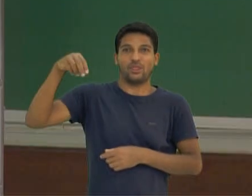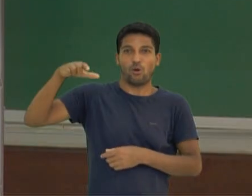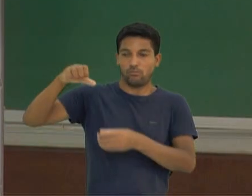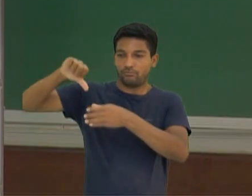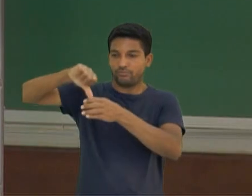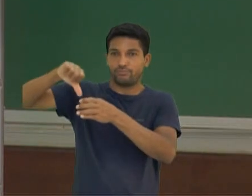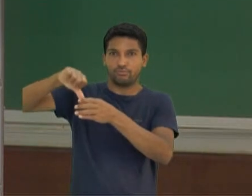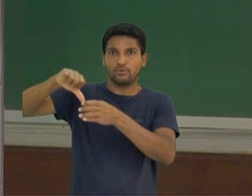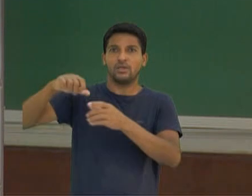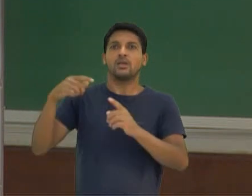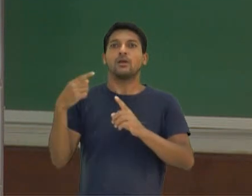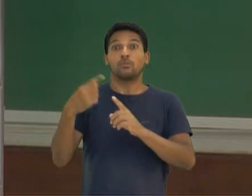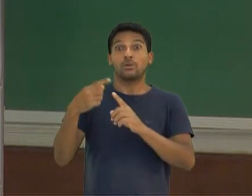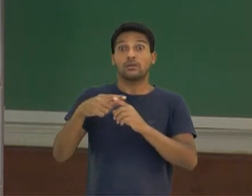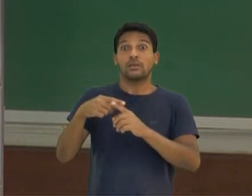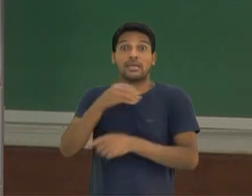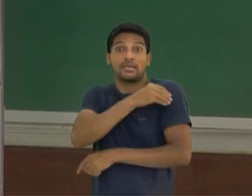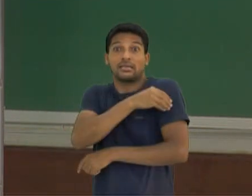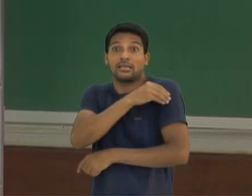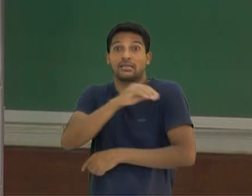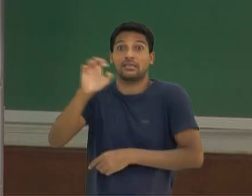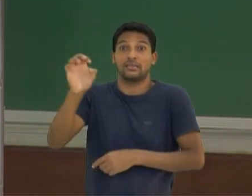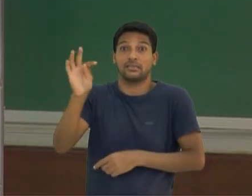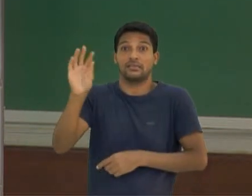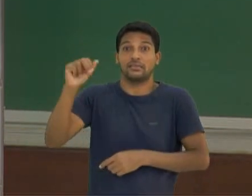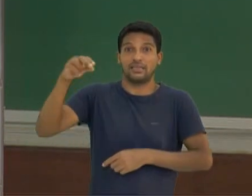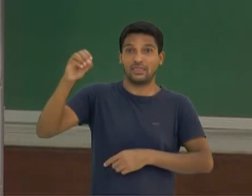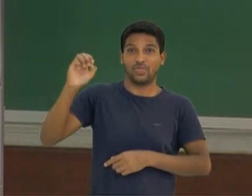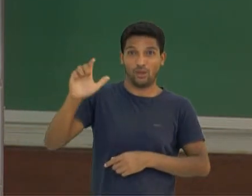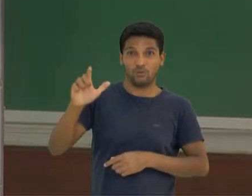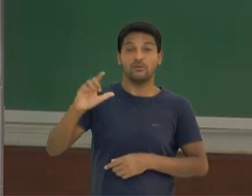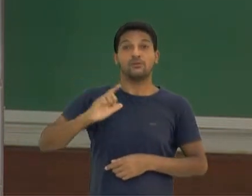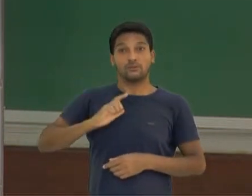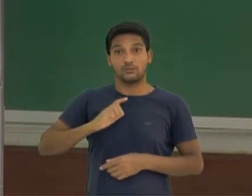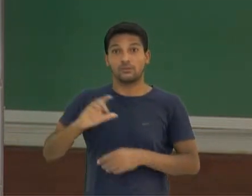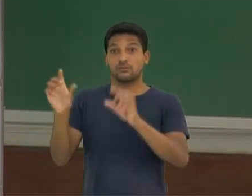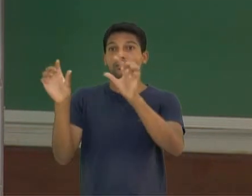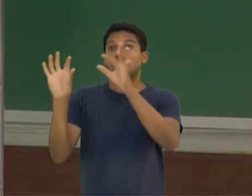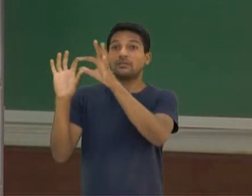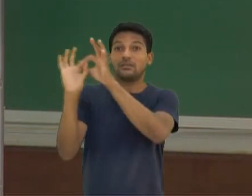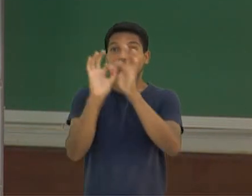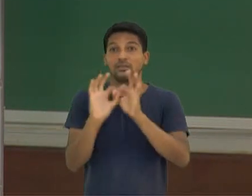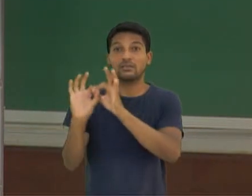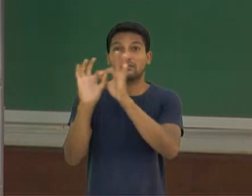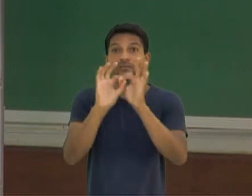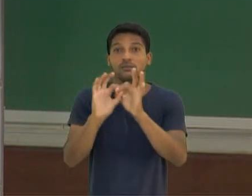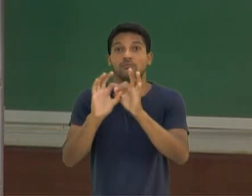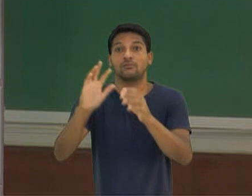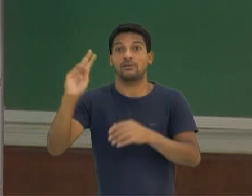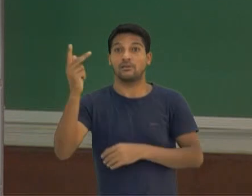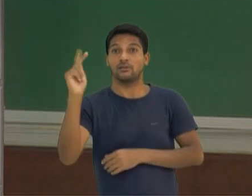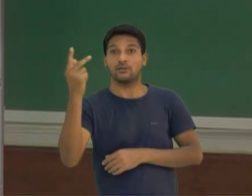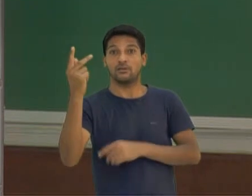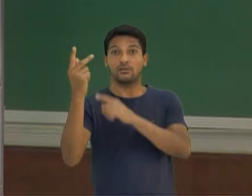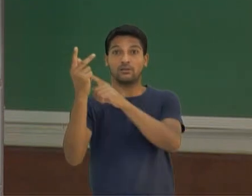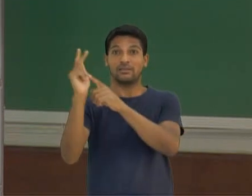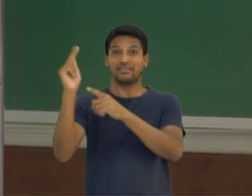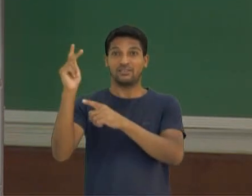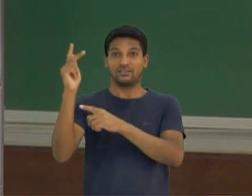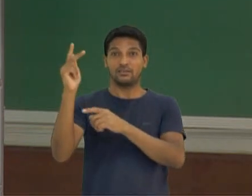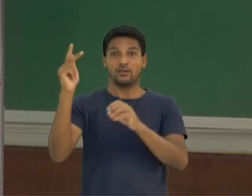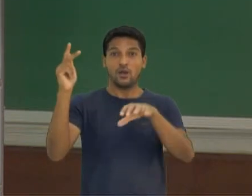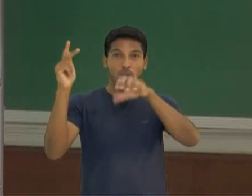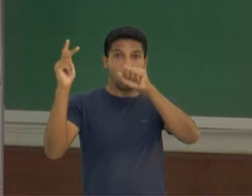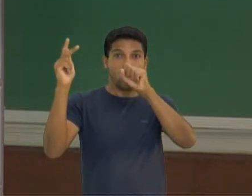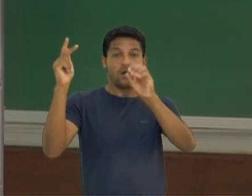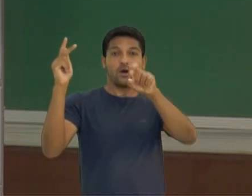hidrogênio, porque ele tem o grupamento OH. Então, o oxigênio, que é um elemento muito eletronegativo, se liga com o hidrogênio,